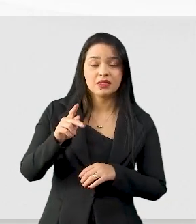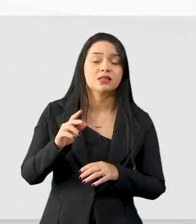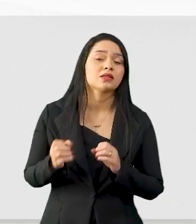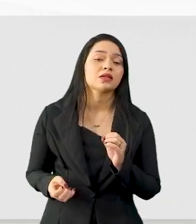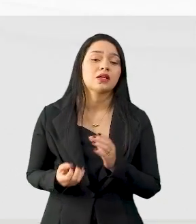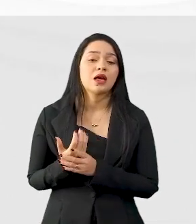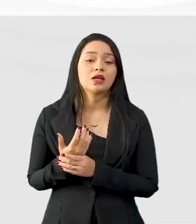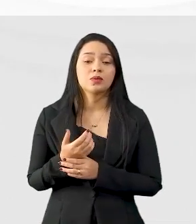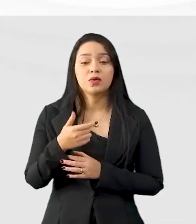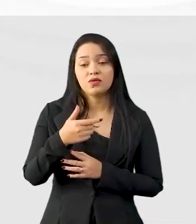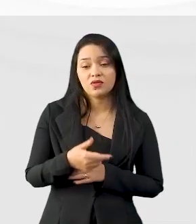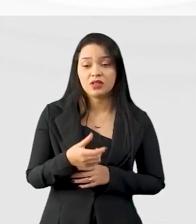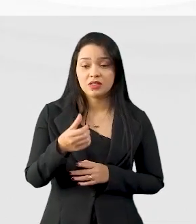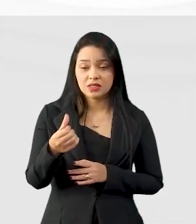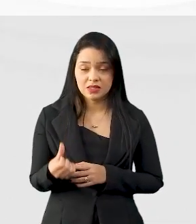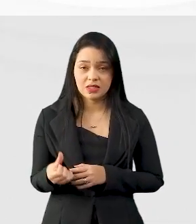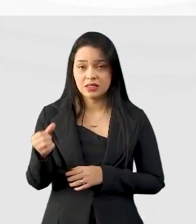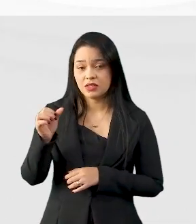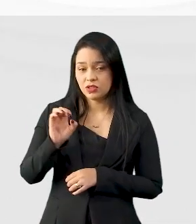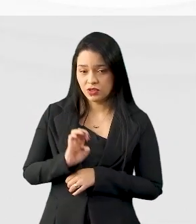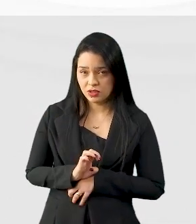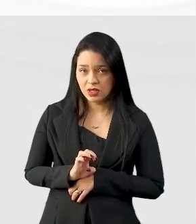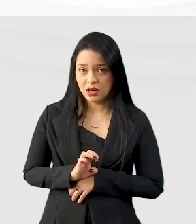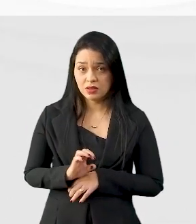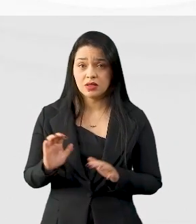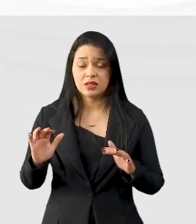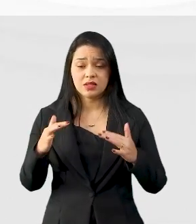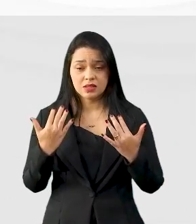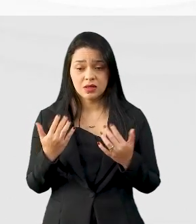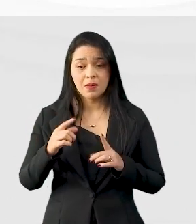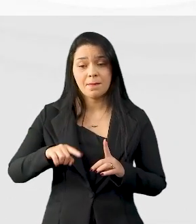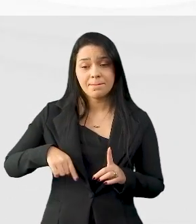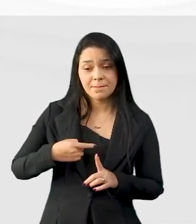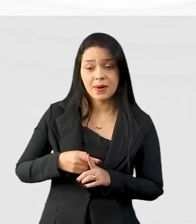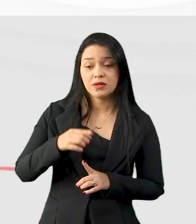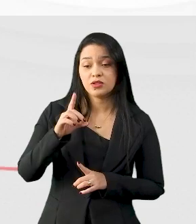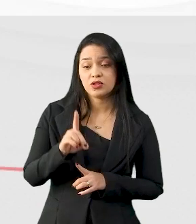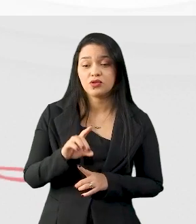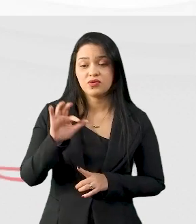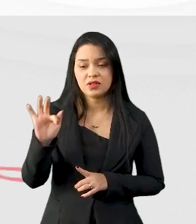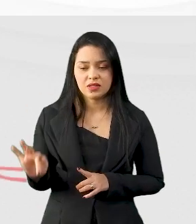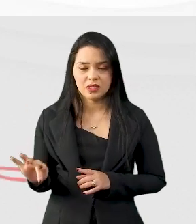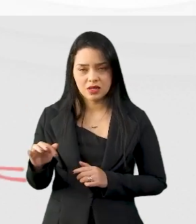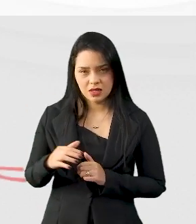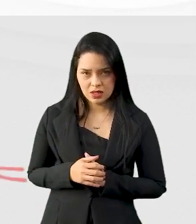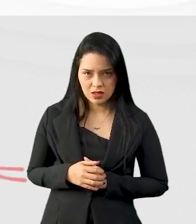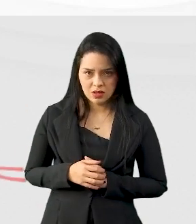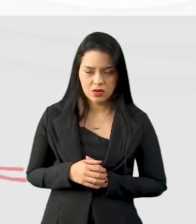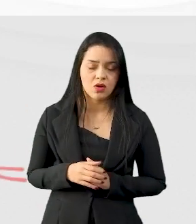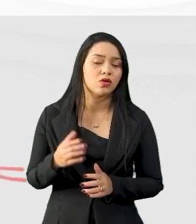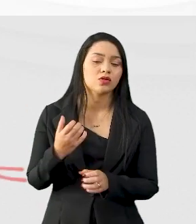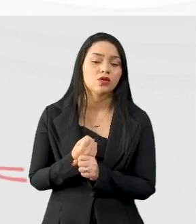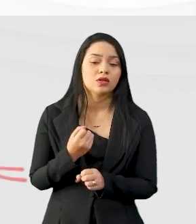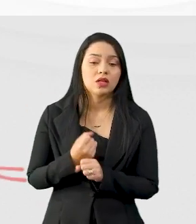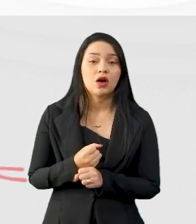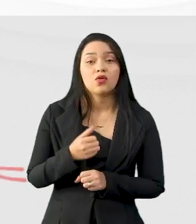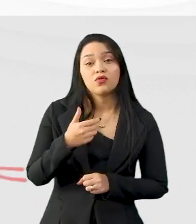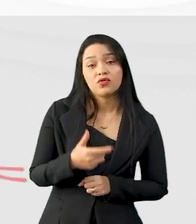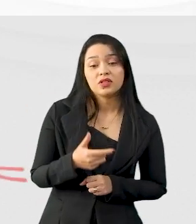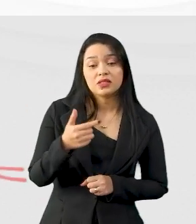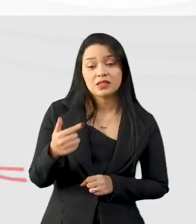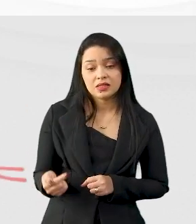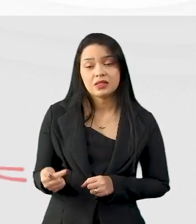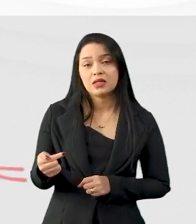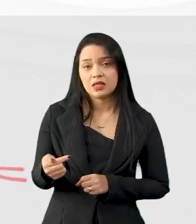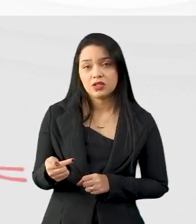por 26 estados, atenção, e mais o Distrito Federal, que compõe ao total 27